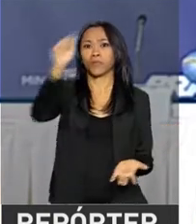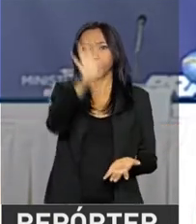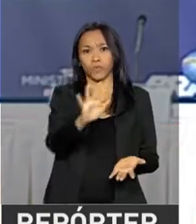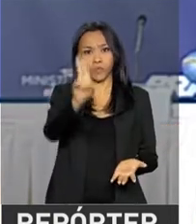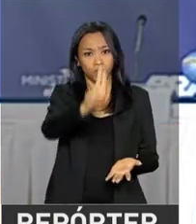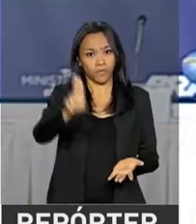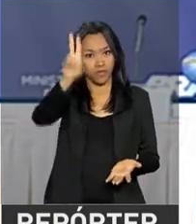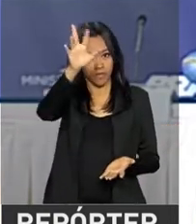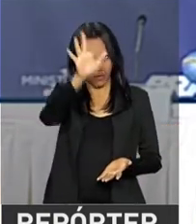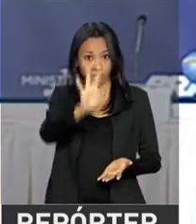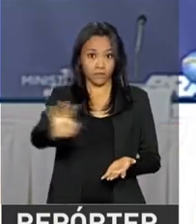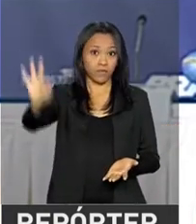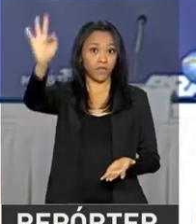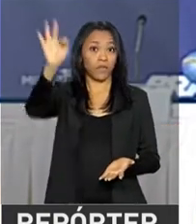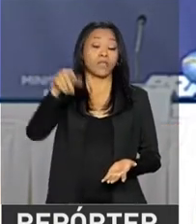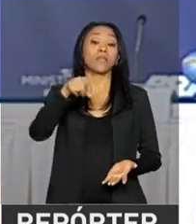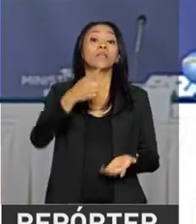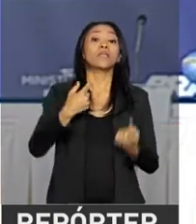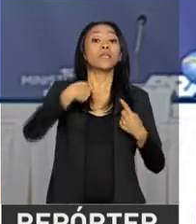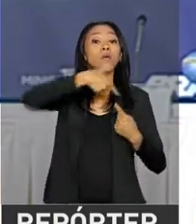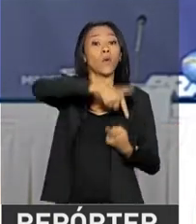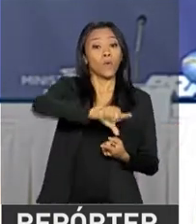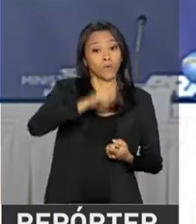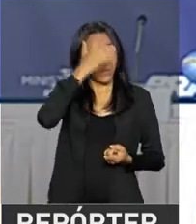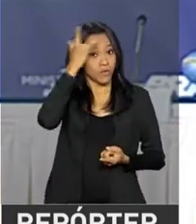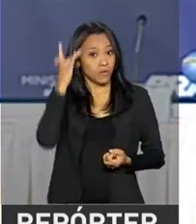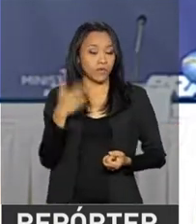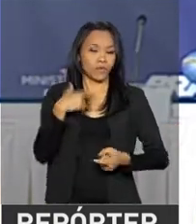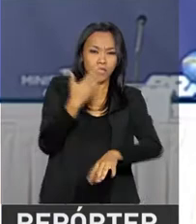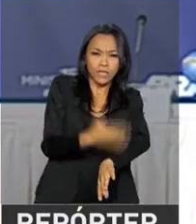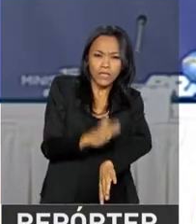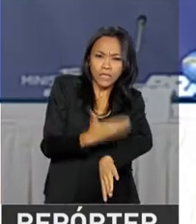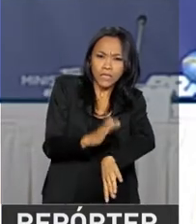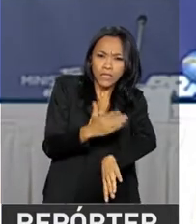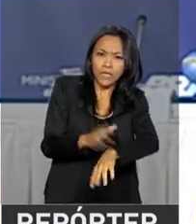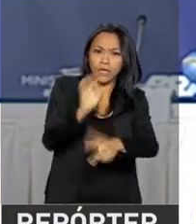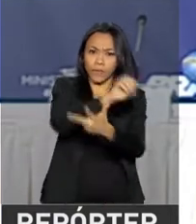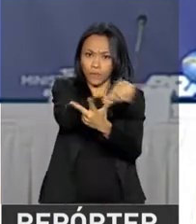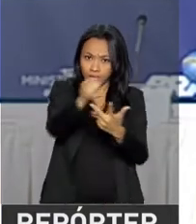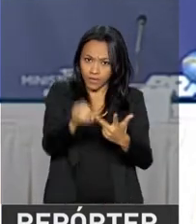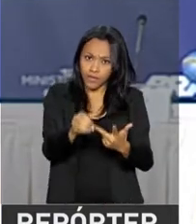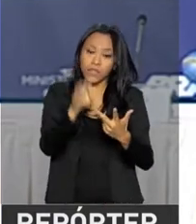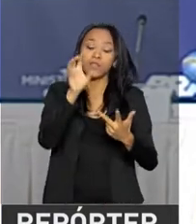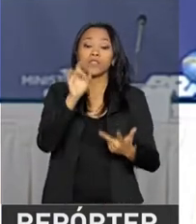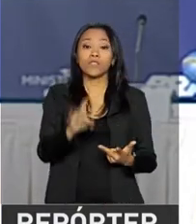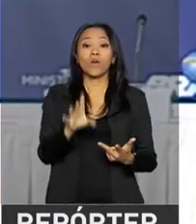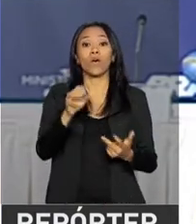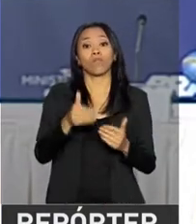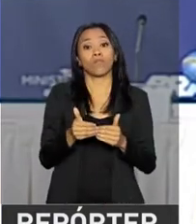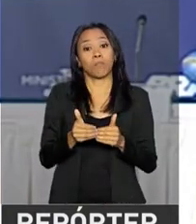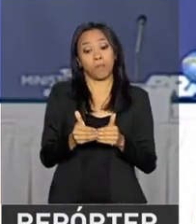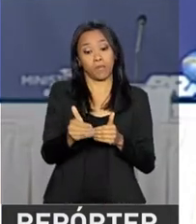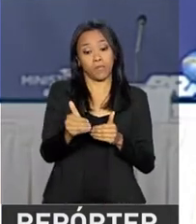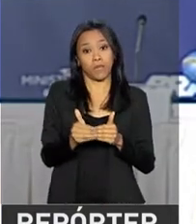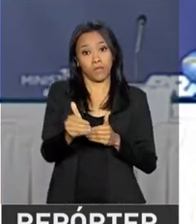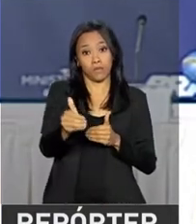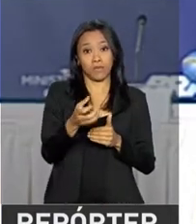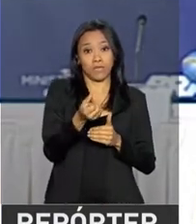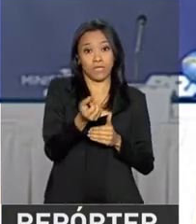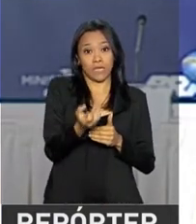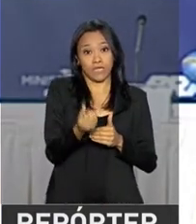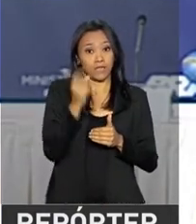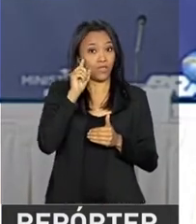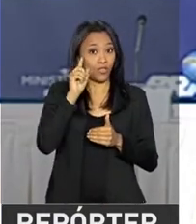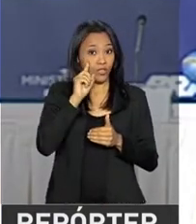que fizeram o Enem como treineiros, o resultado só vai estar disponível daqui a 60 dias. O mesmo ocorre